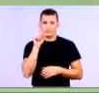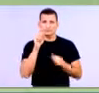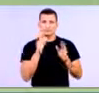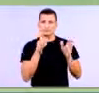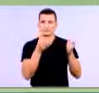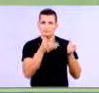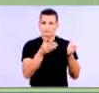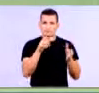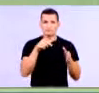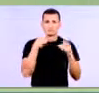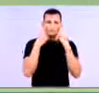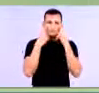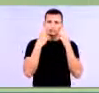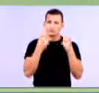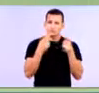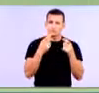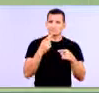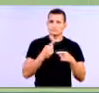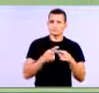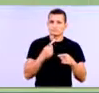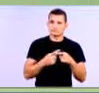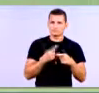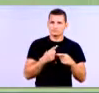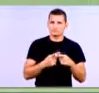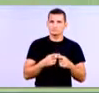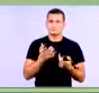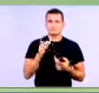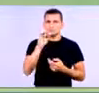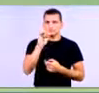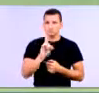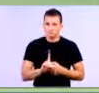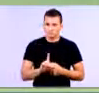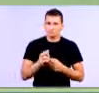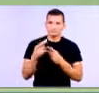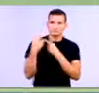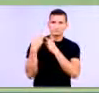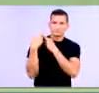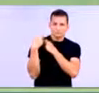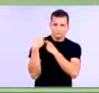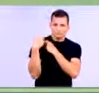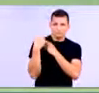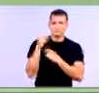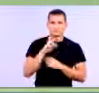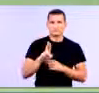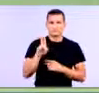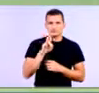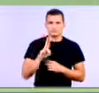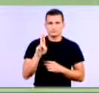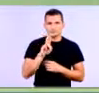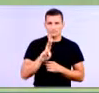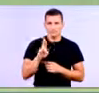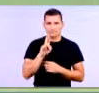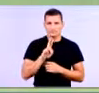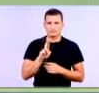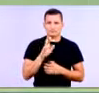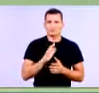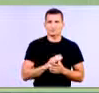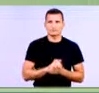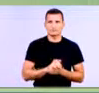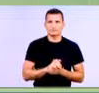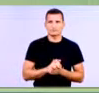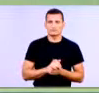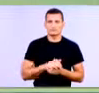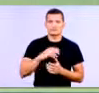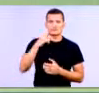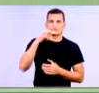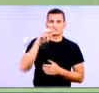é? É interessante. Por quê? Esses direitos e responsabilidades dos usuários em relação ao